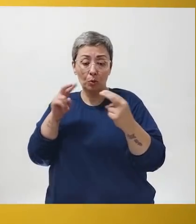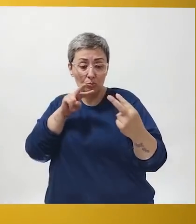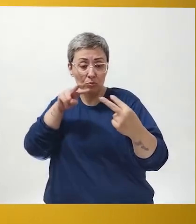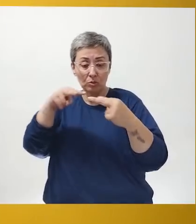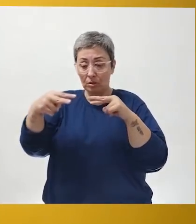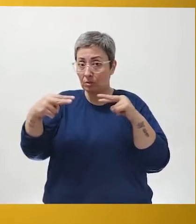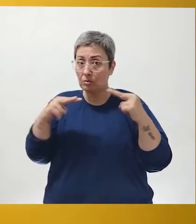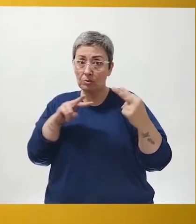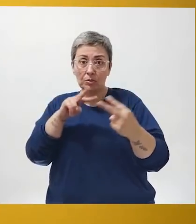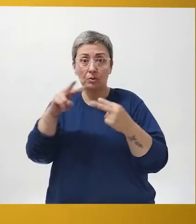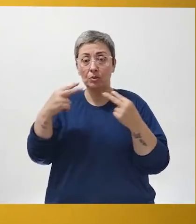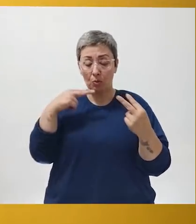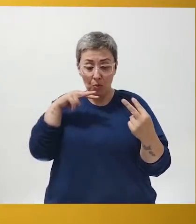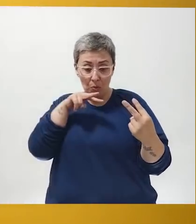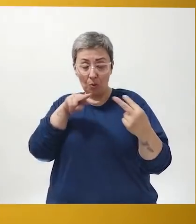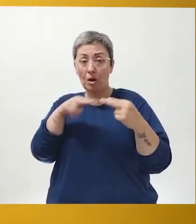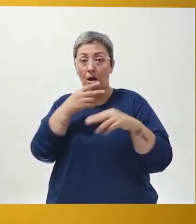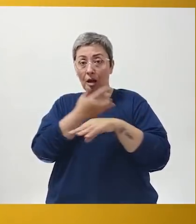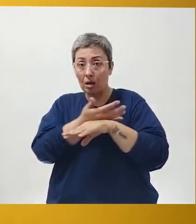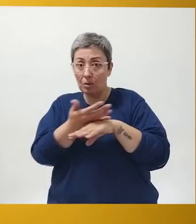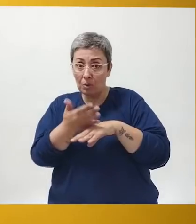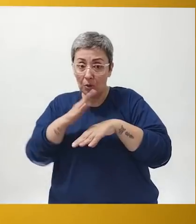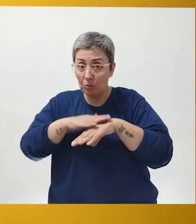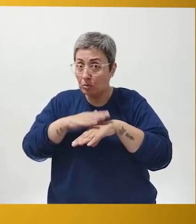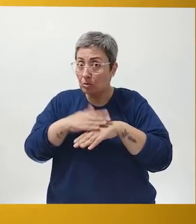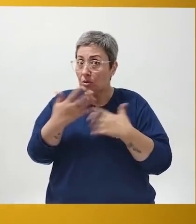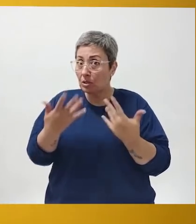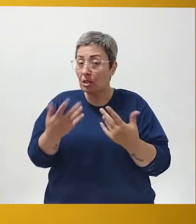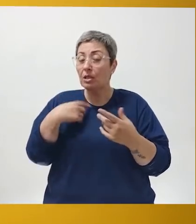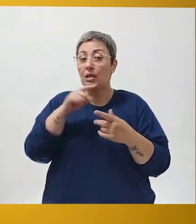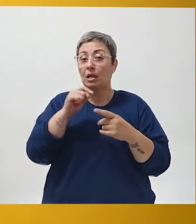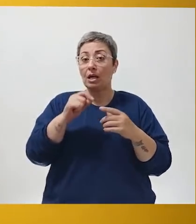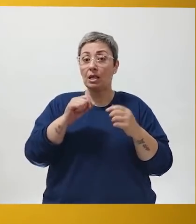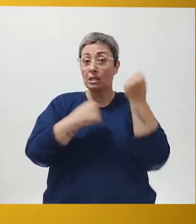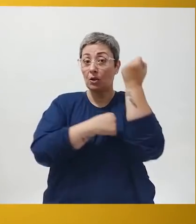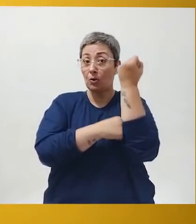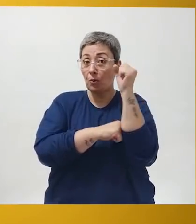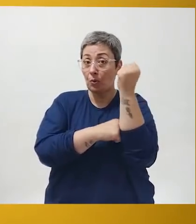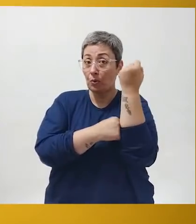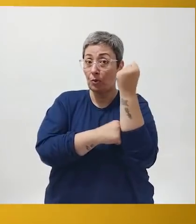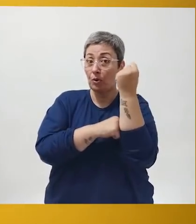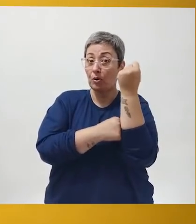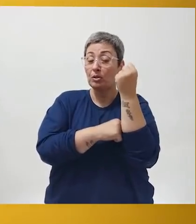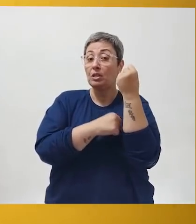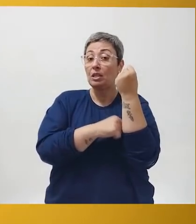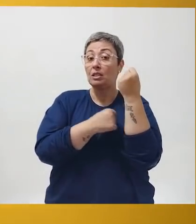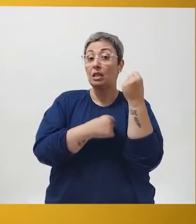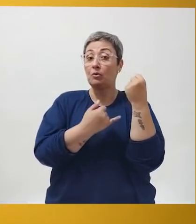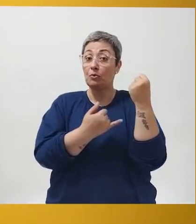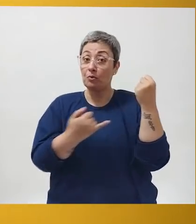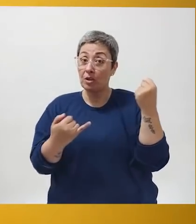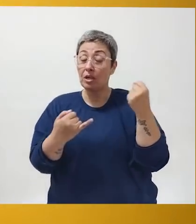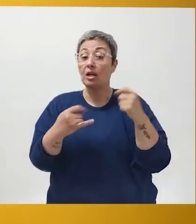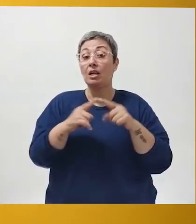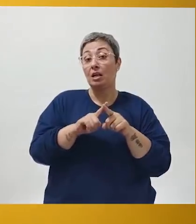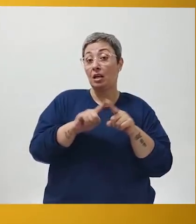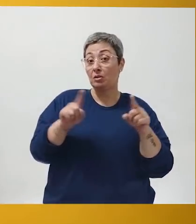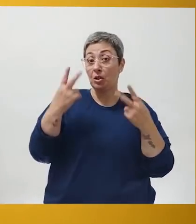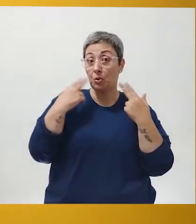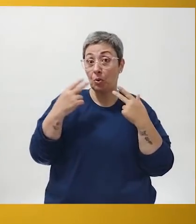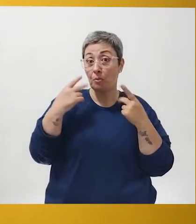meio ambiente. Afinal, nós só preservamos aquilo que nós conhecemos. Então nós vamos assistir um vídeo agora e